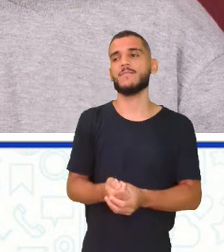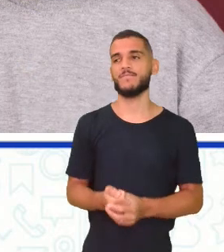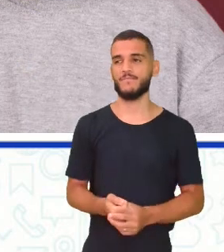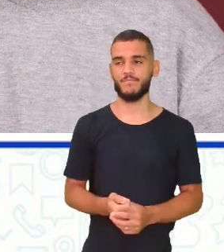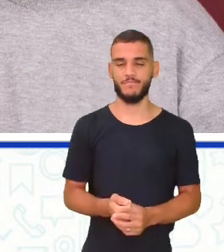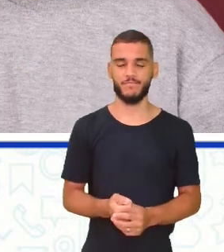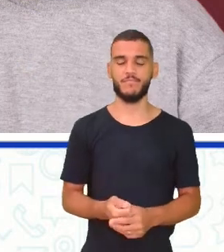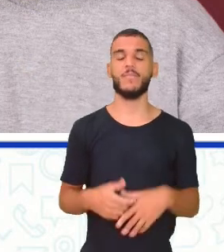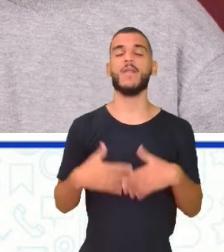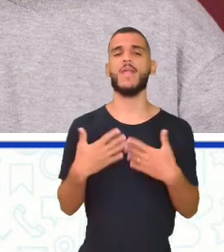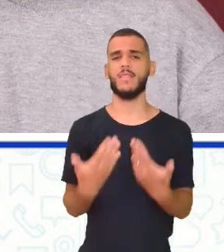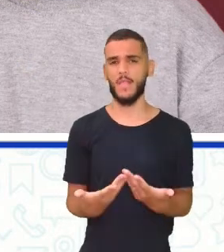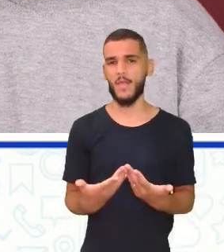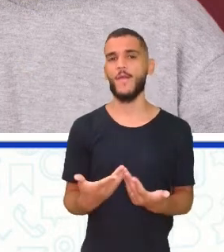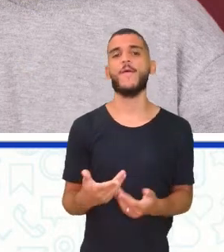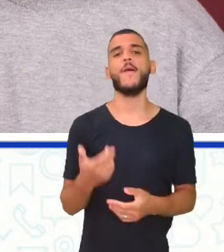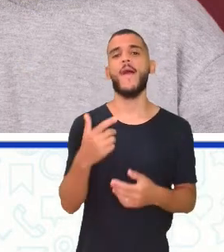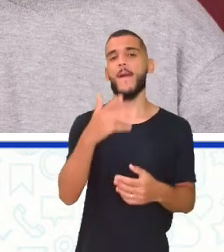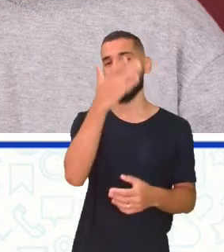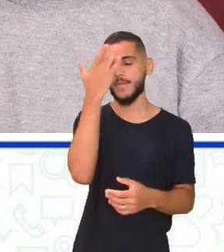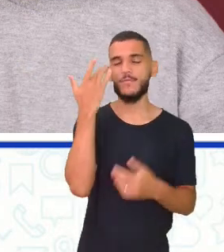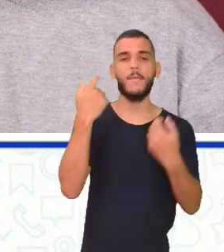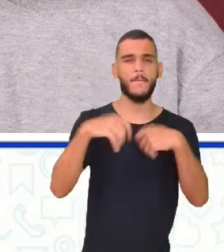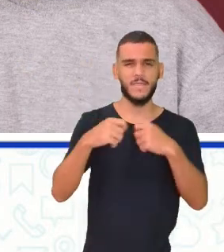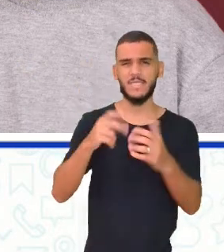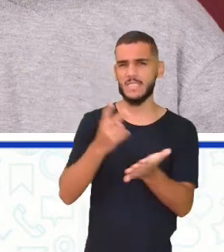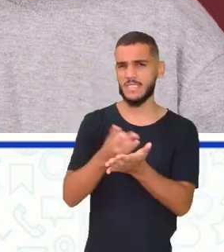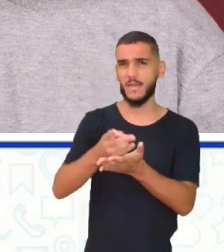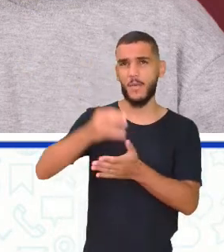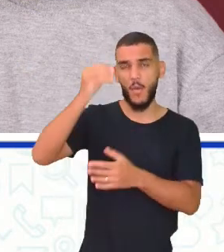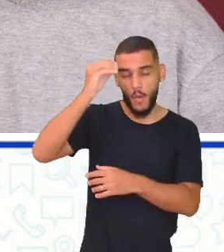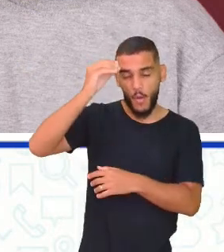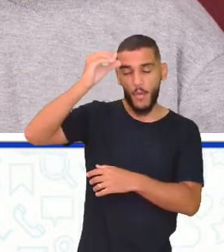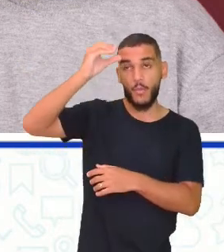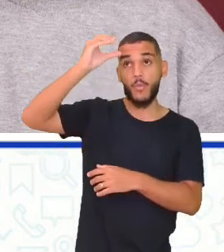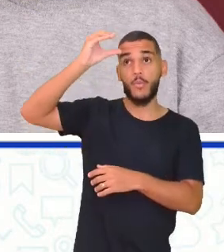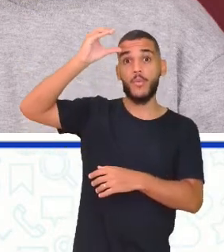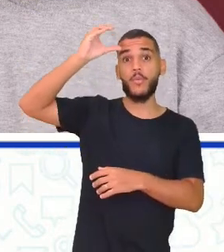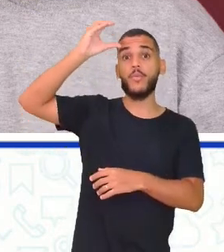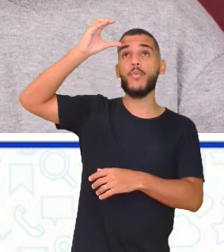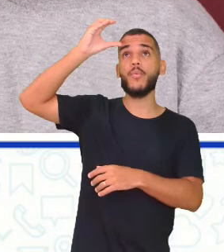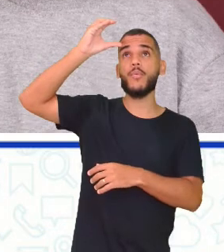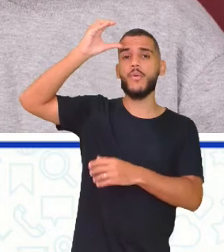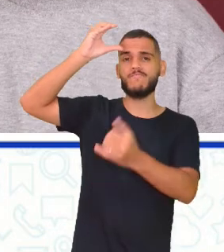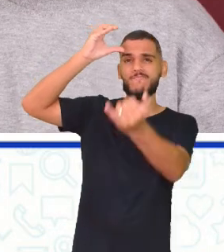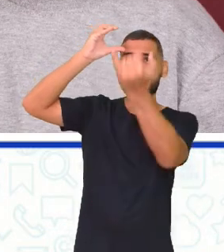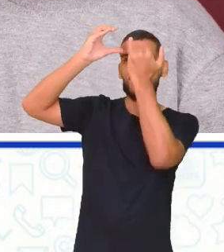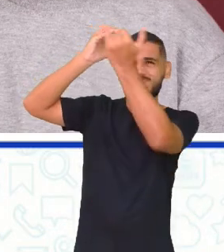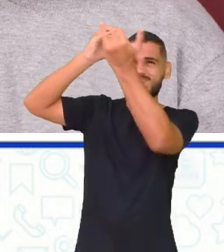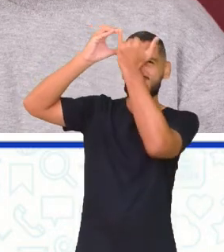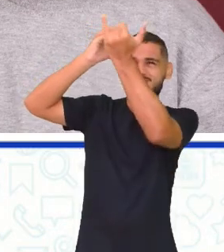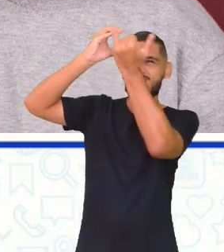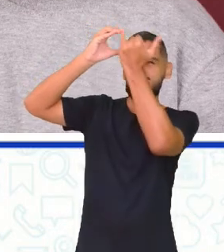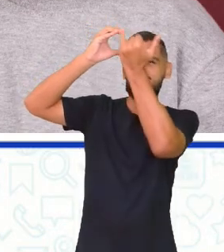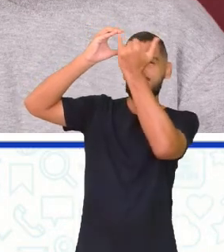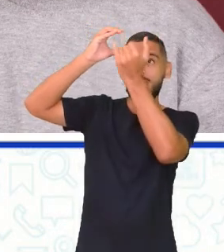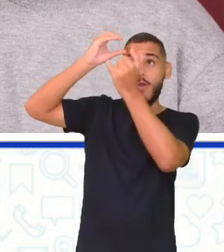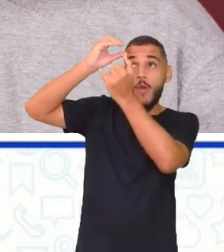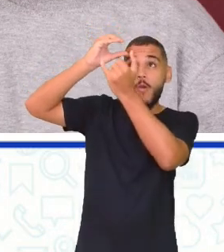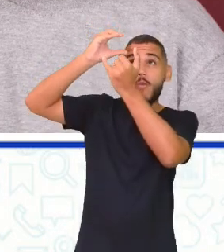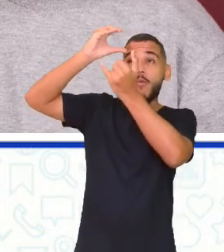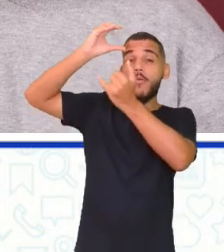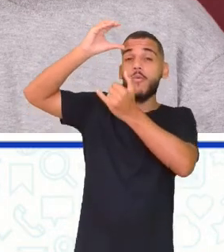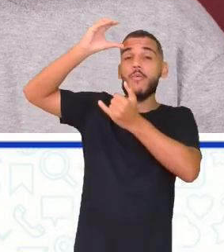não atualizar seus conhecimentos, ele fica ultrapassado na sua